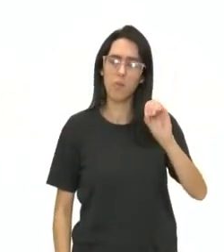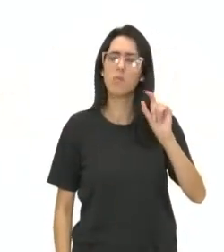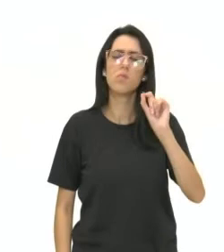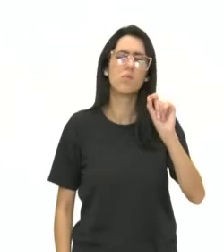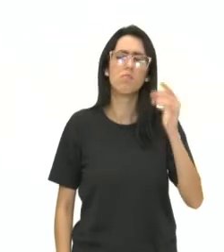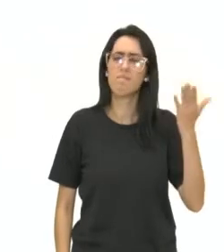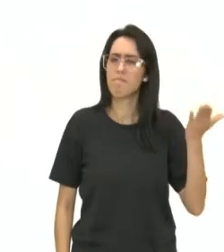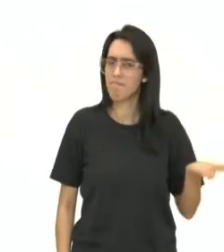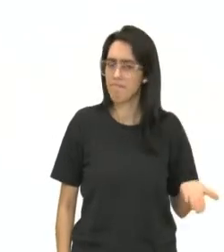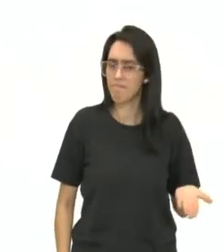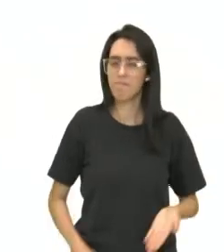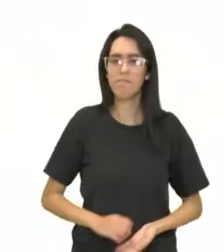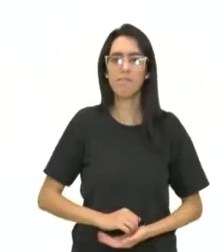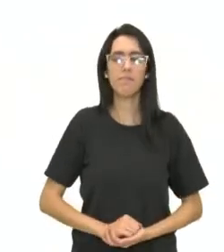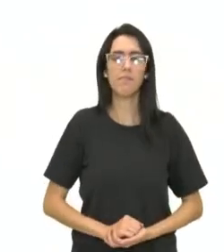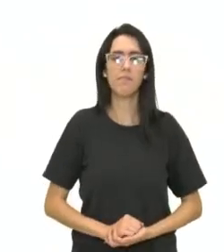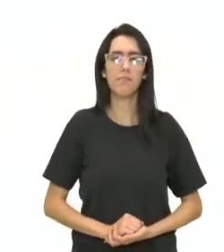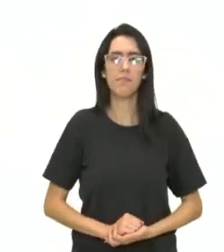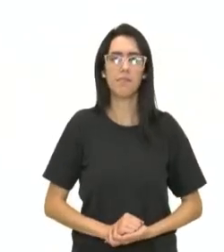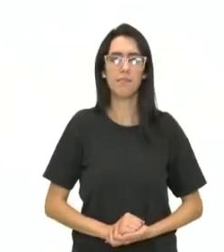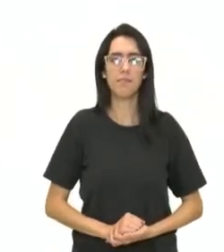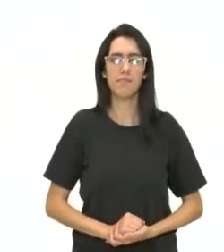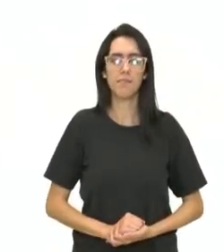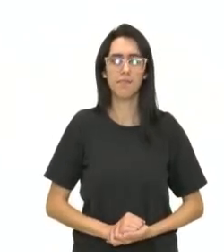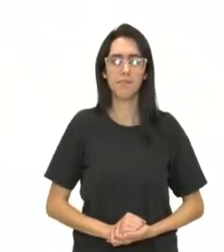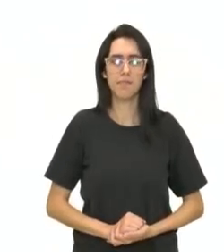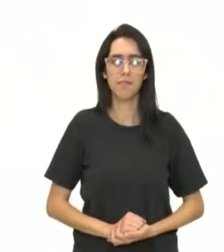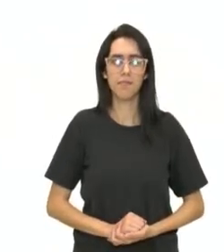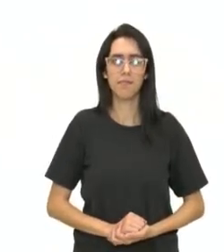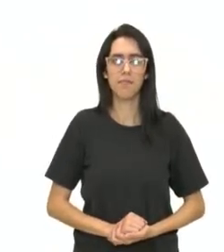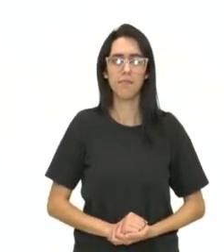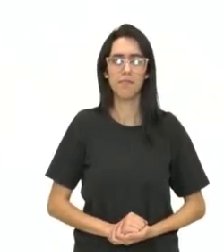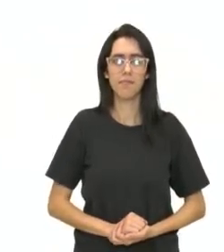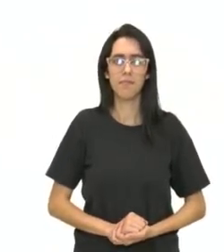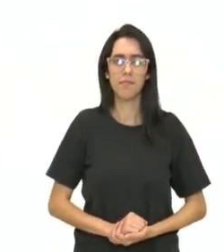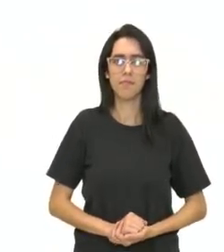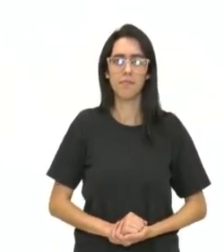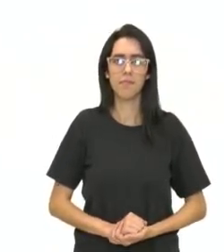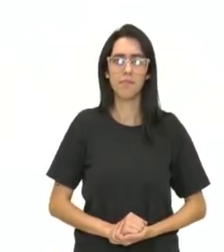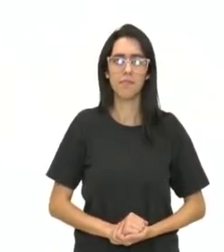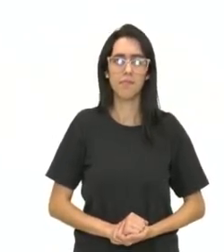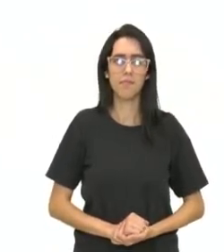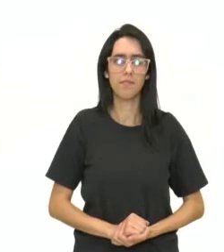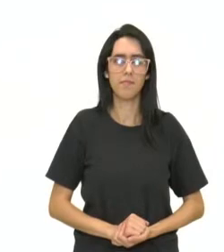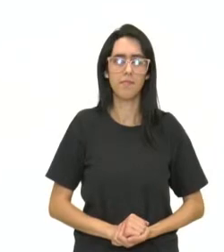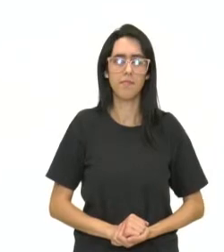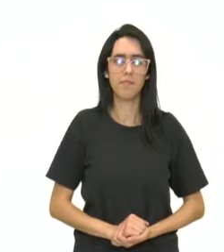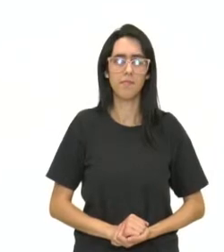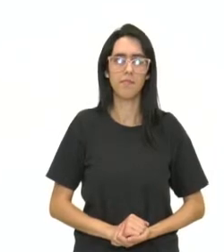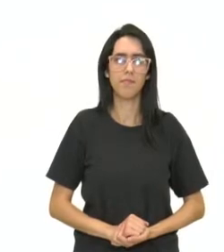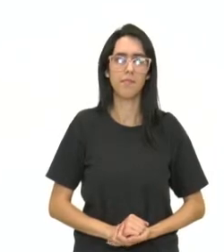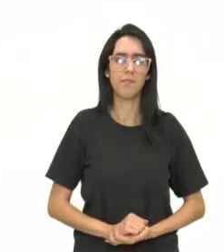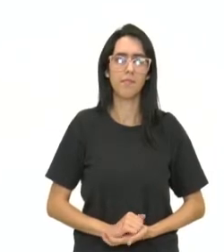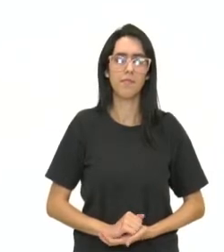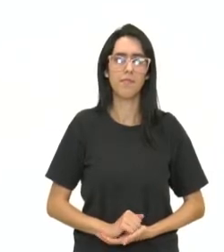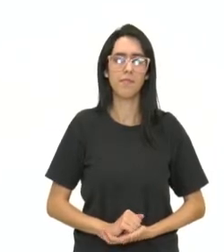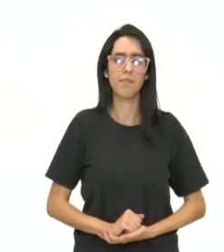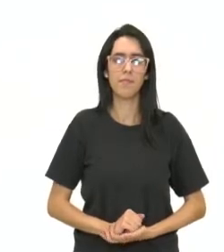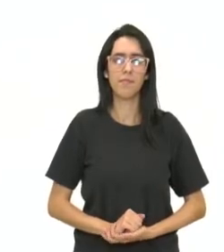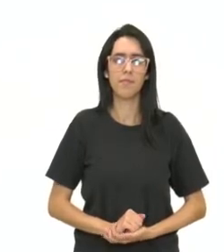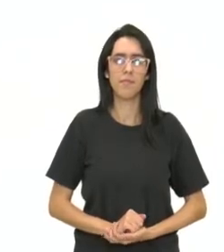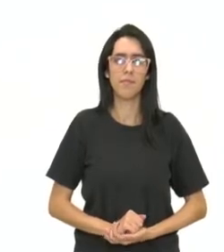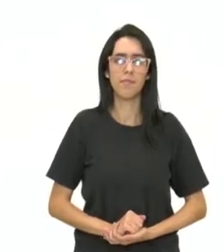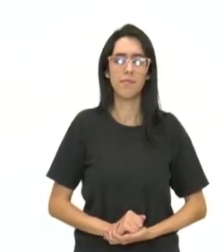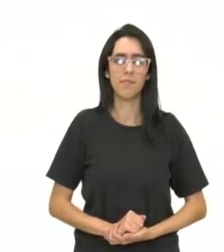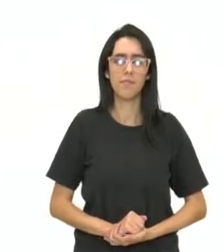ônibus e câmbio são aqueles que expressa no campo dos voluntários ou involuntários aspecto físico caráter profissional e de